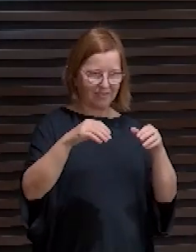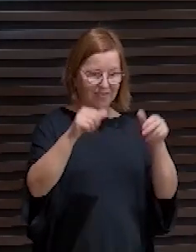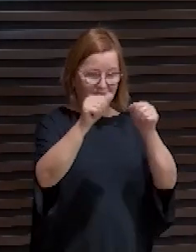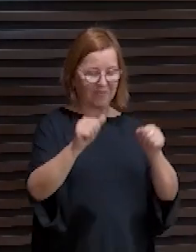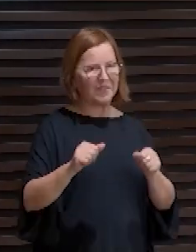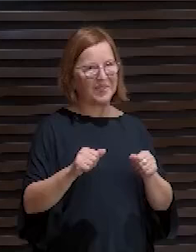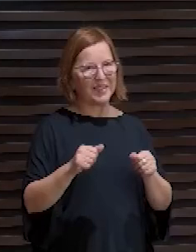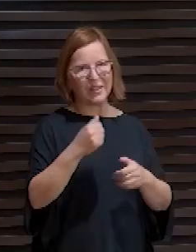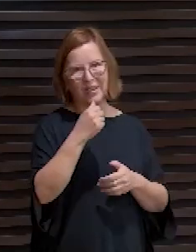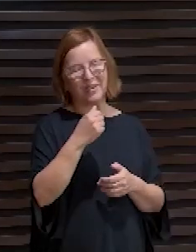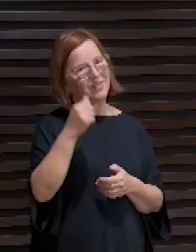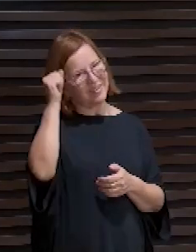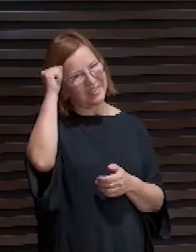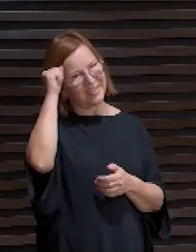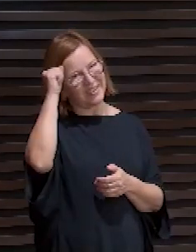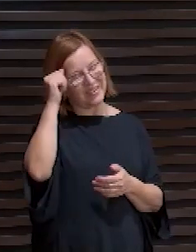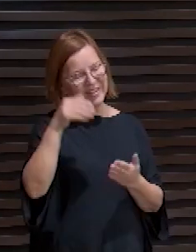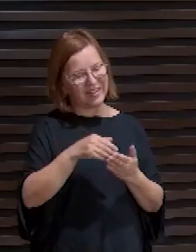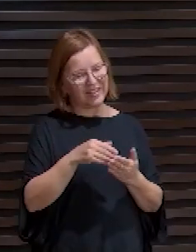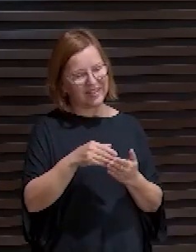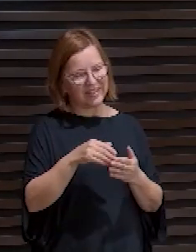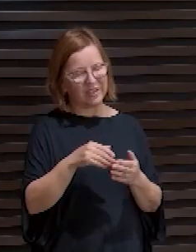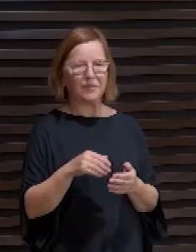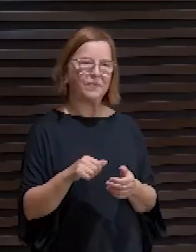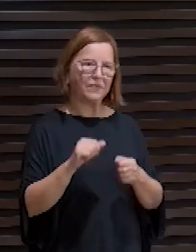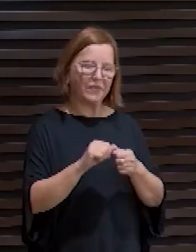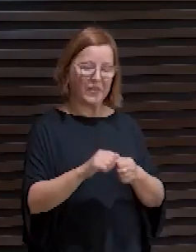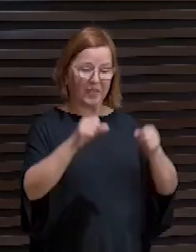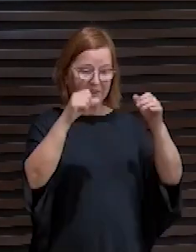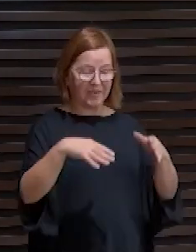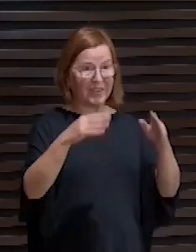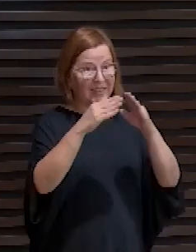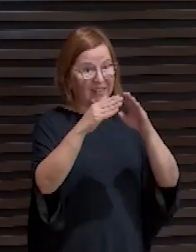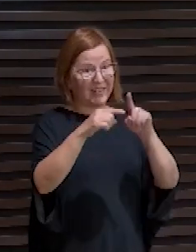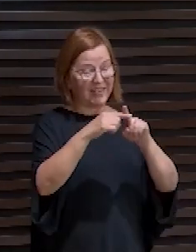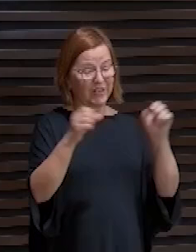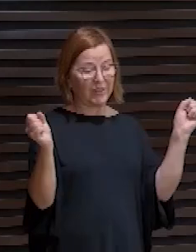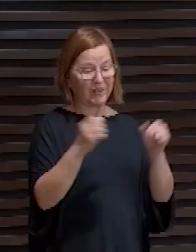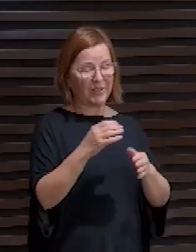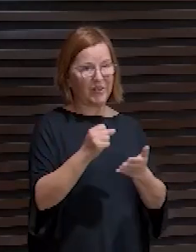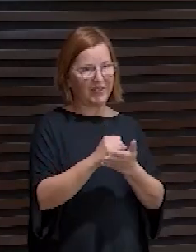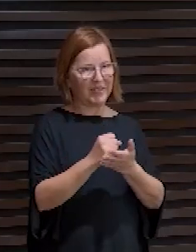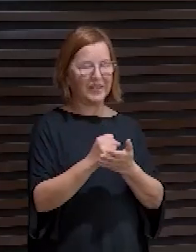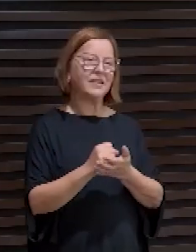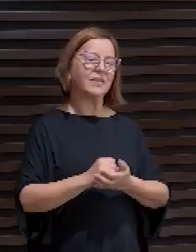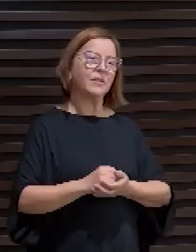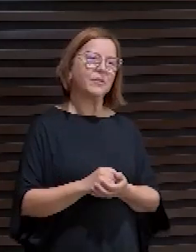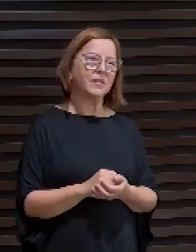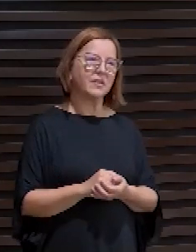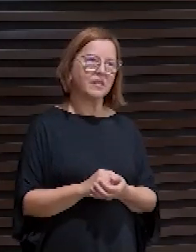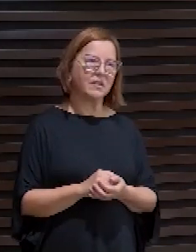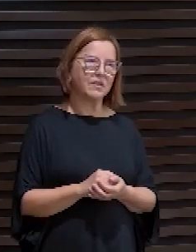do povo de Deus, Gênesis 19, 6, e da igreja do Novo Testamento, Atos 2, 42 a